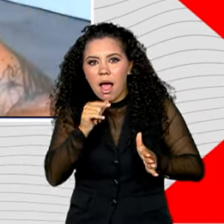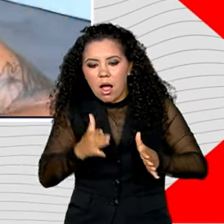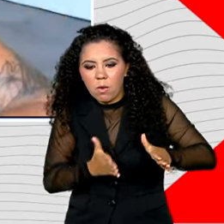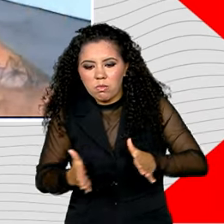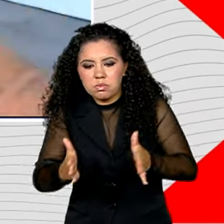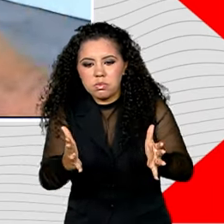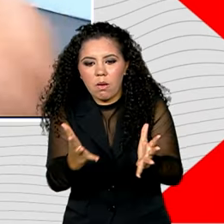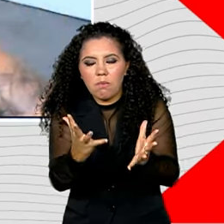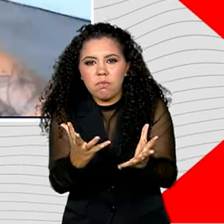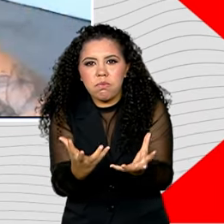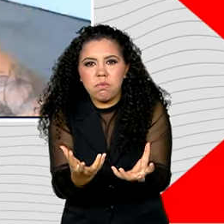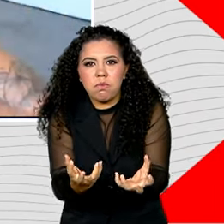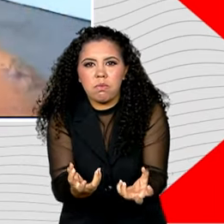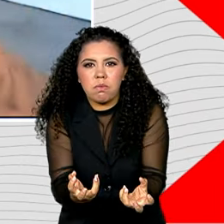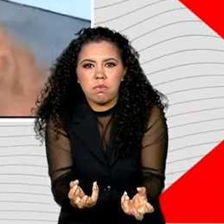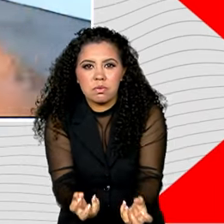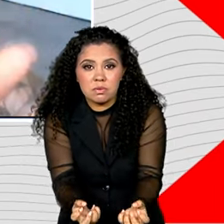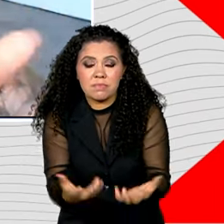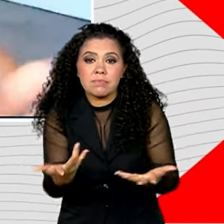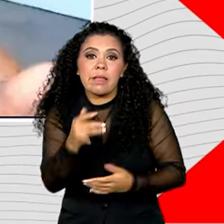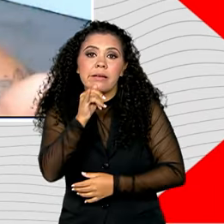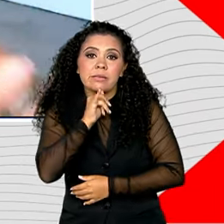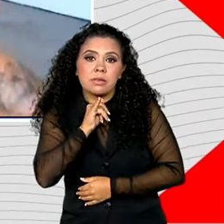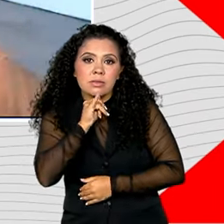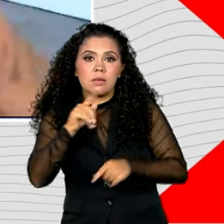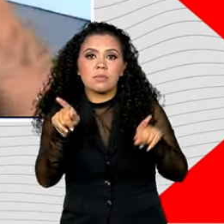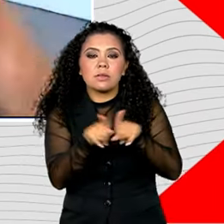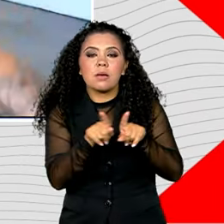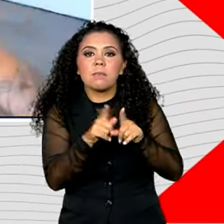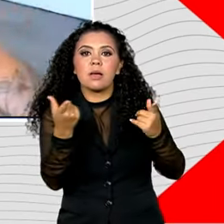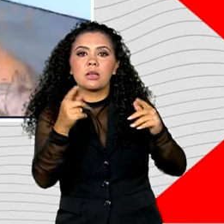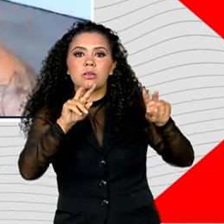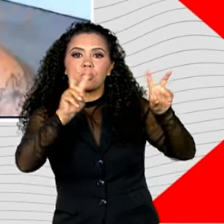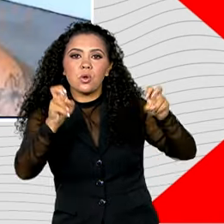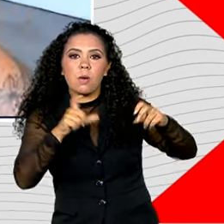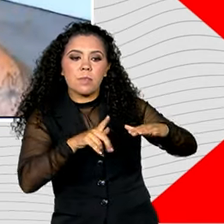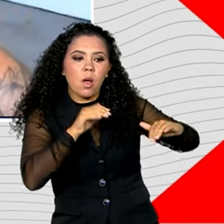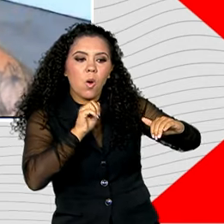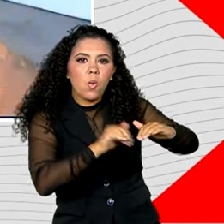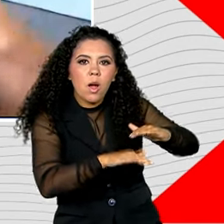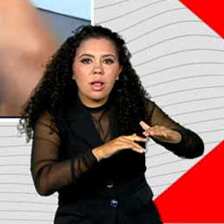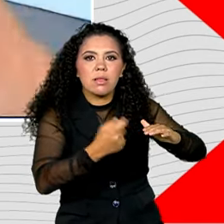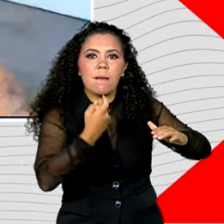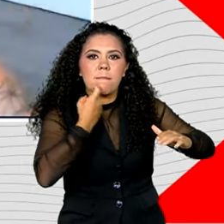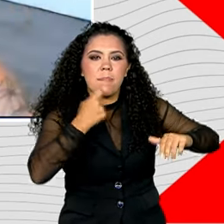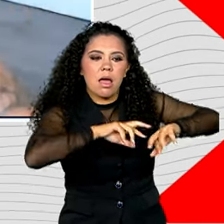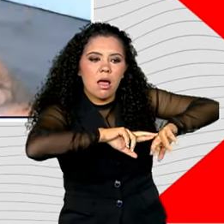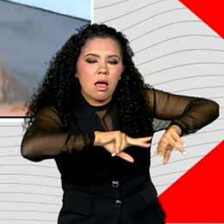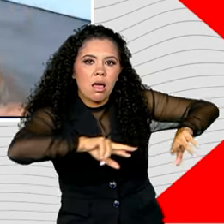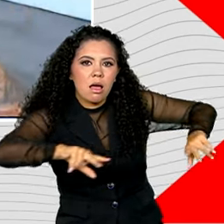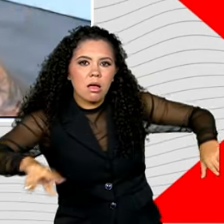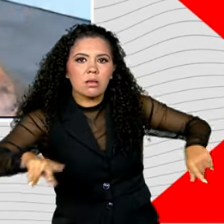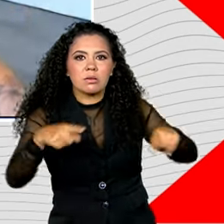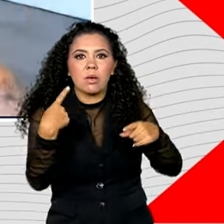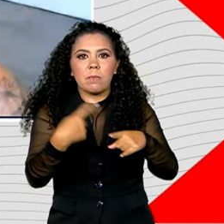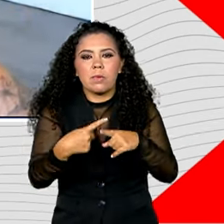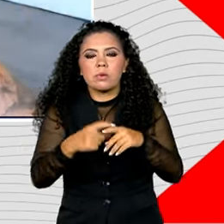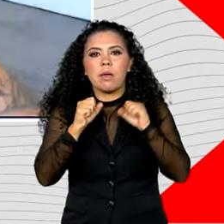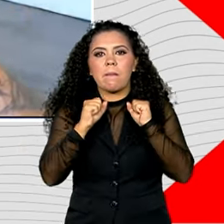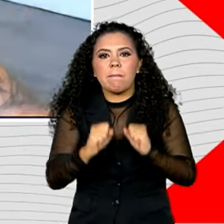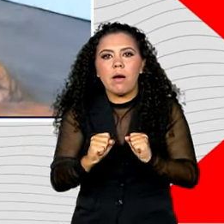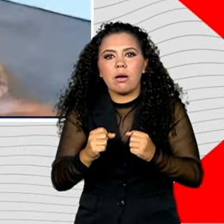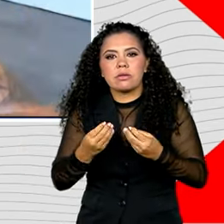esse. Por exemplo, questão de armazenagem e escoamento. o que os coloca vulneráveis a